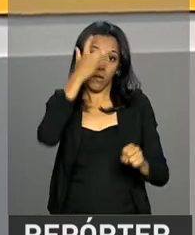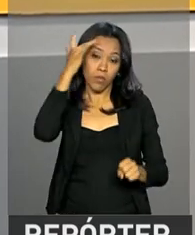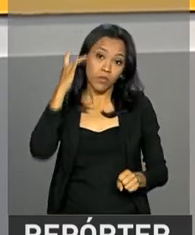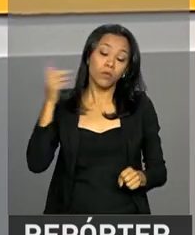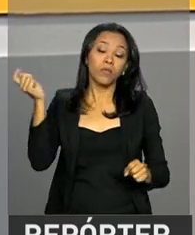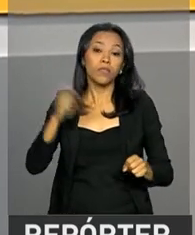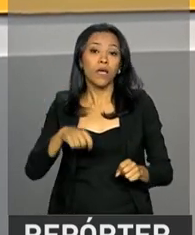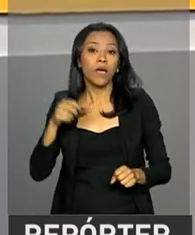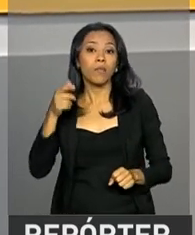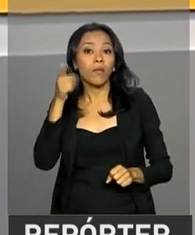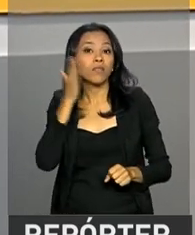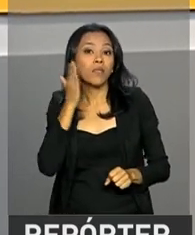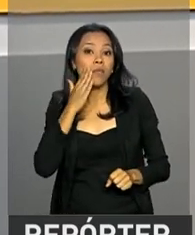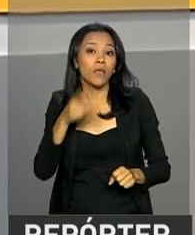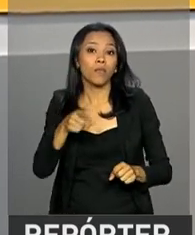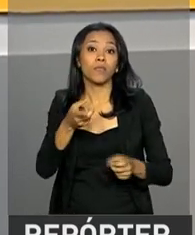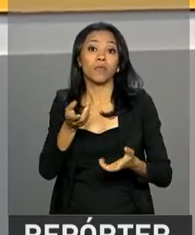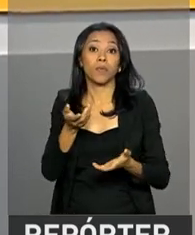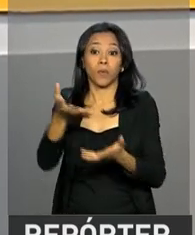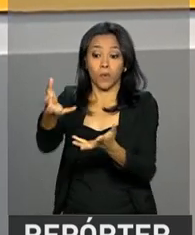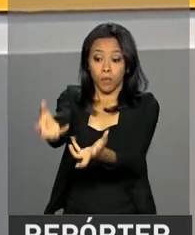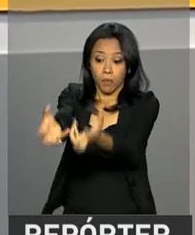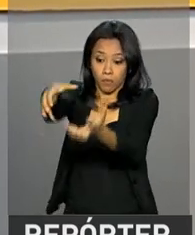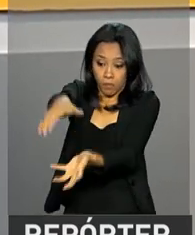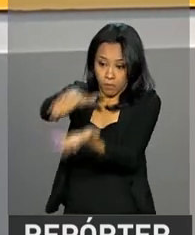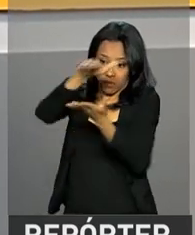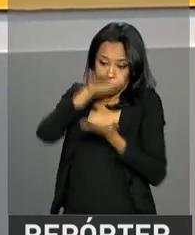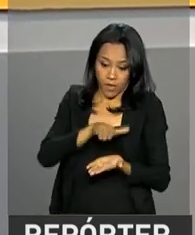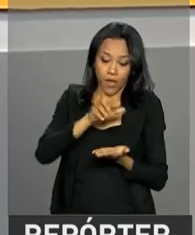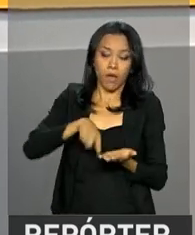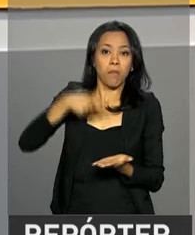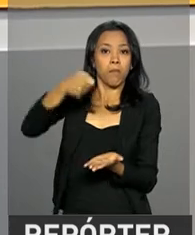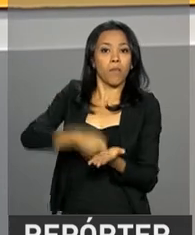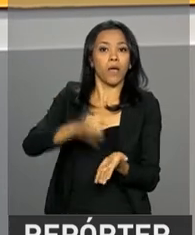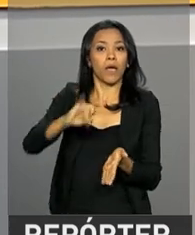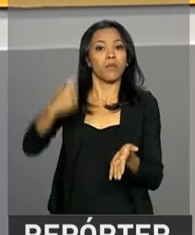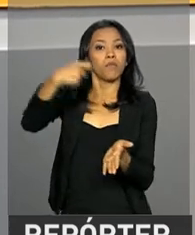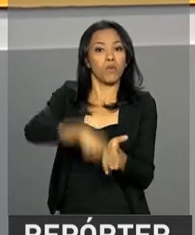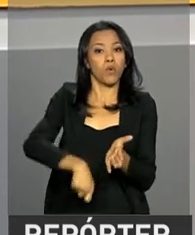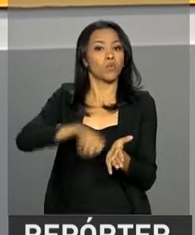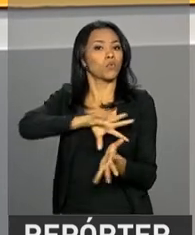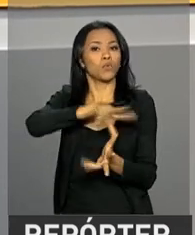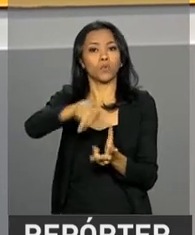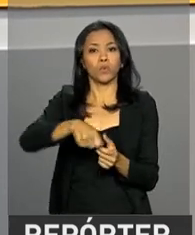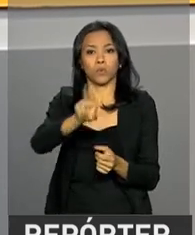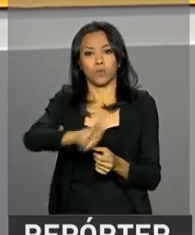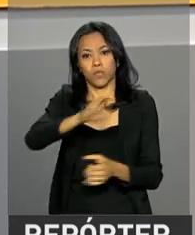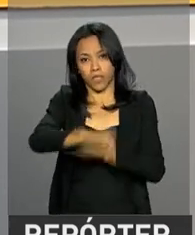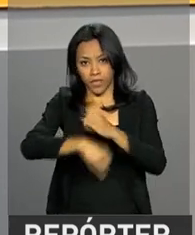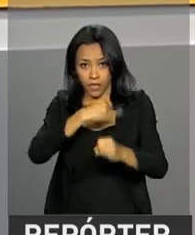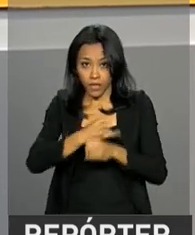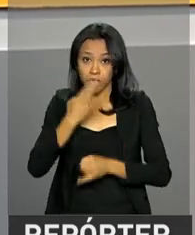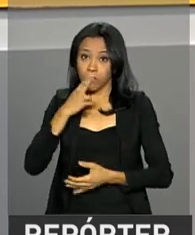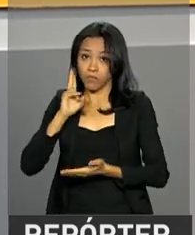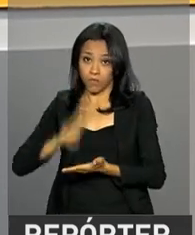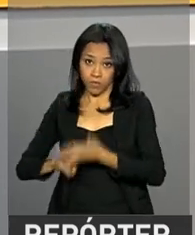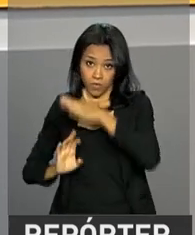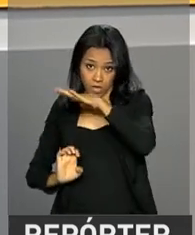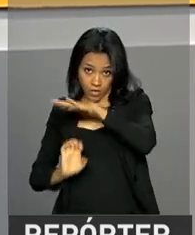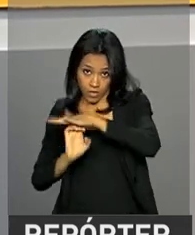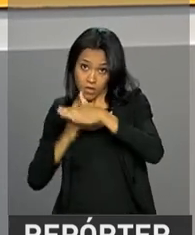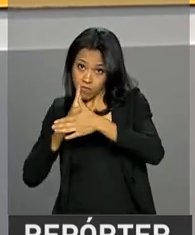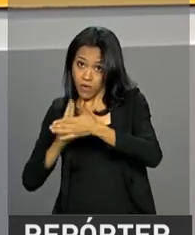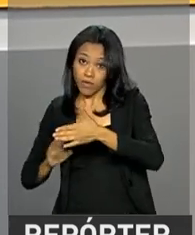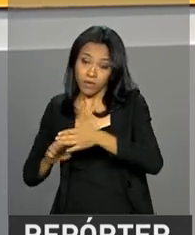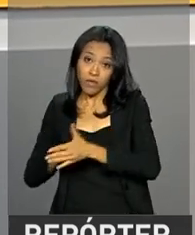processo de liberação da encomenda e fazer o pagamento de impostos e serviços, tudo pela internet. E os Correios vão entregar a